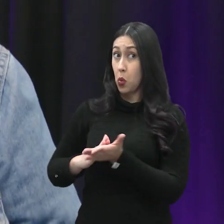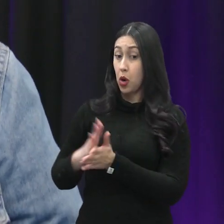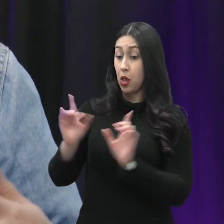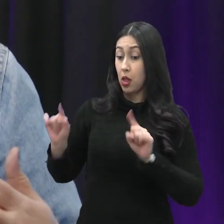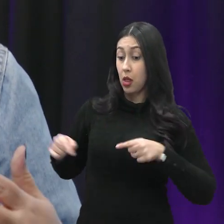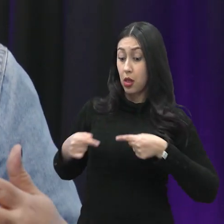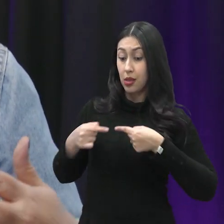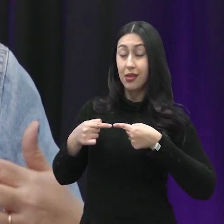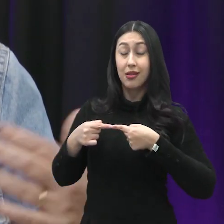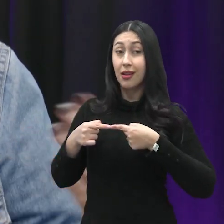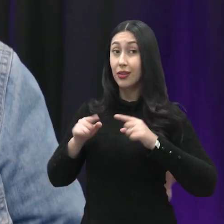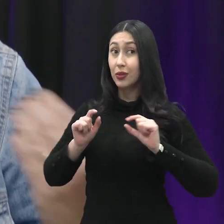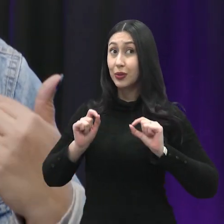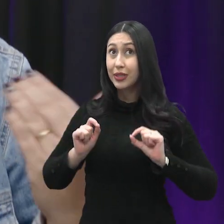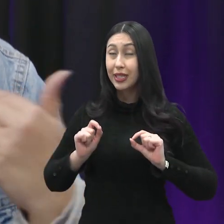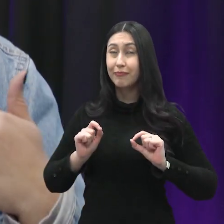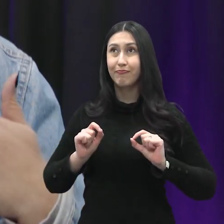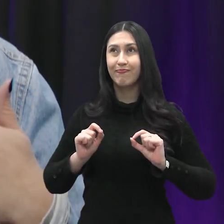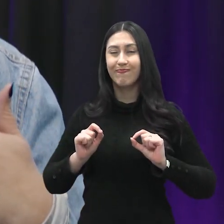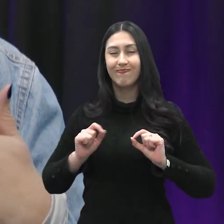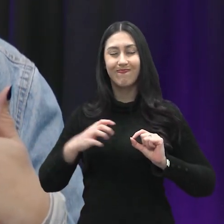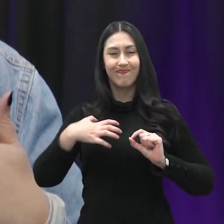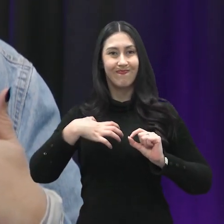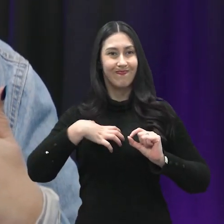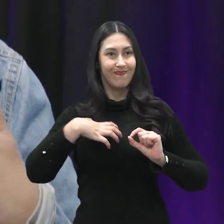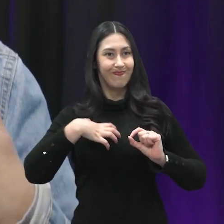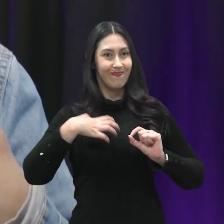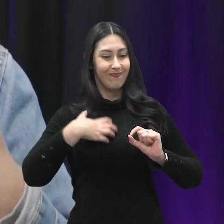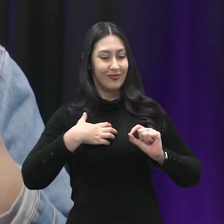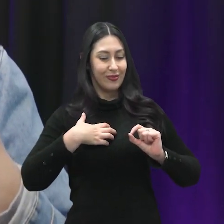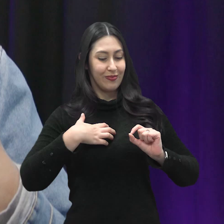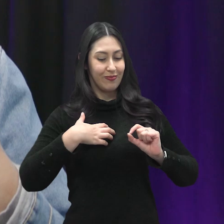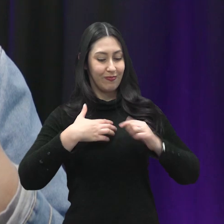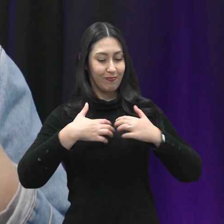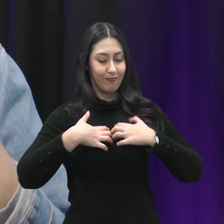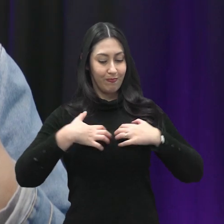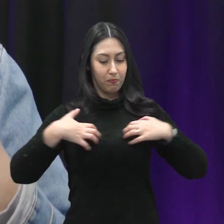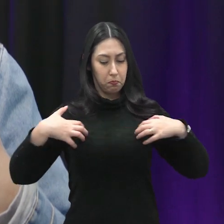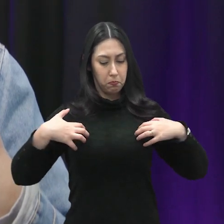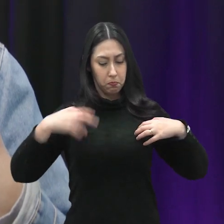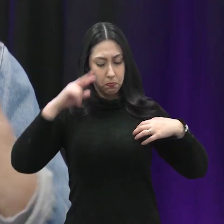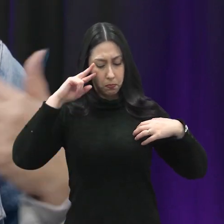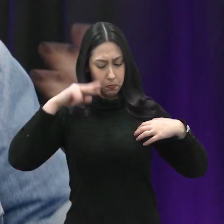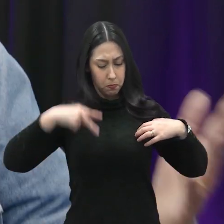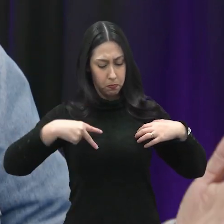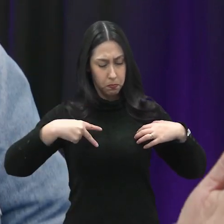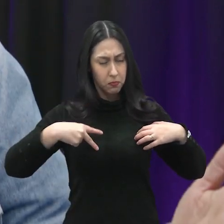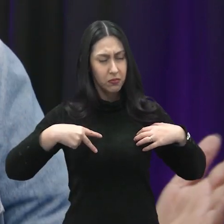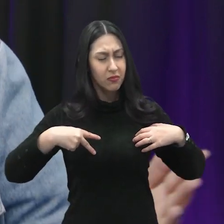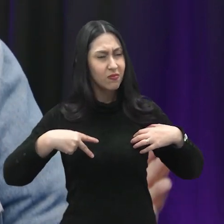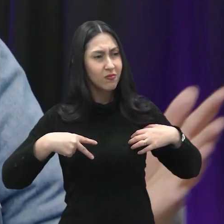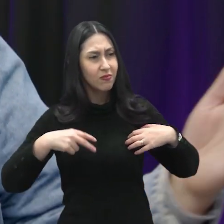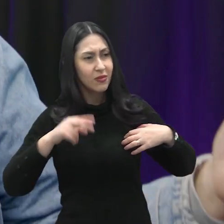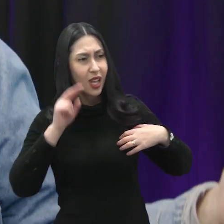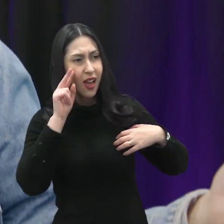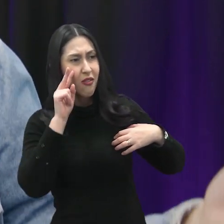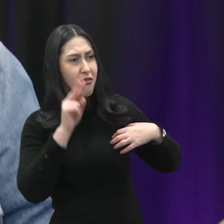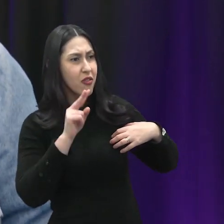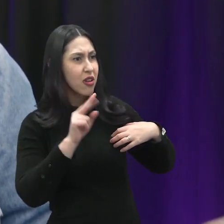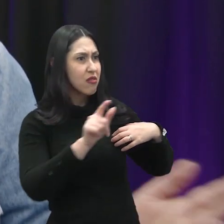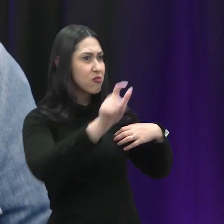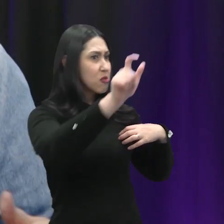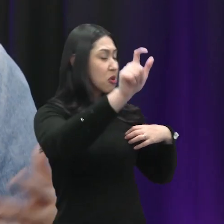ligado, o que que mexe comigo internamente, né? Por que que ver as